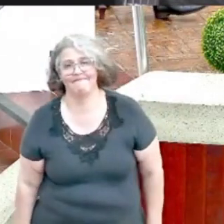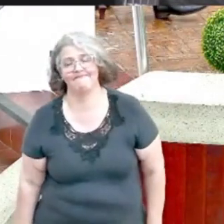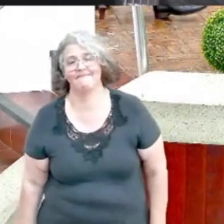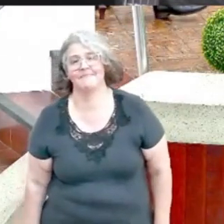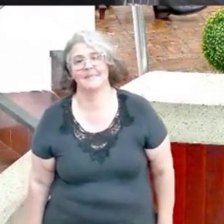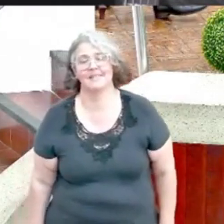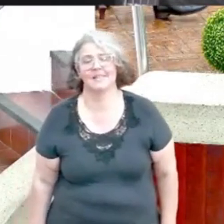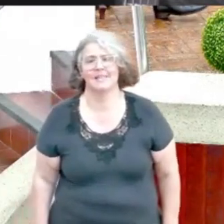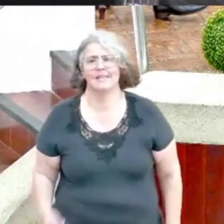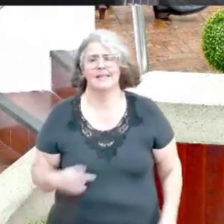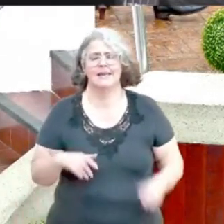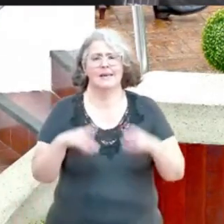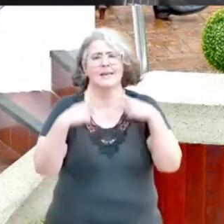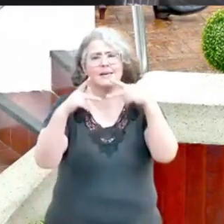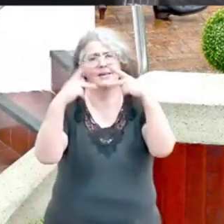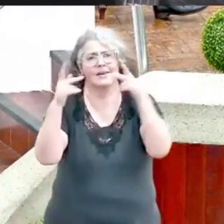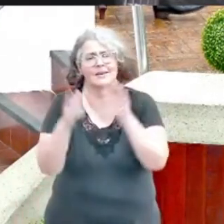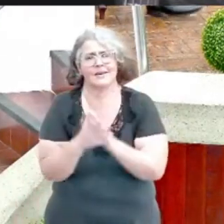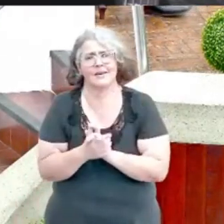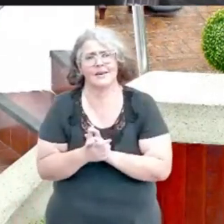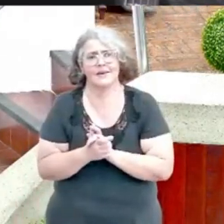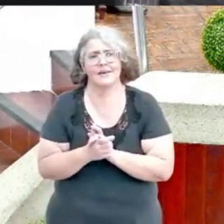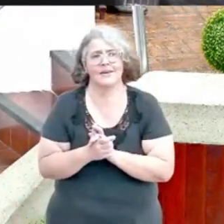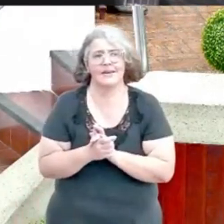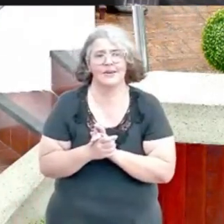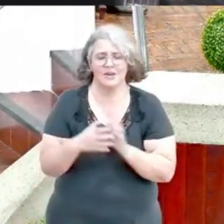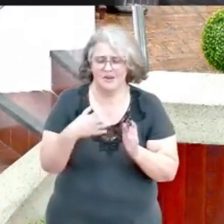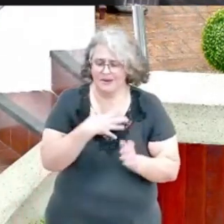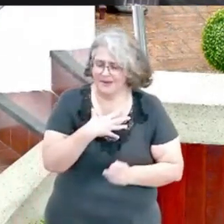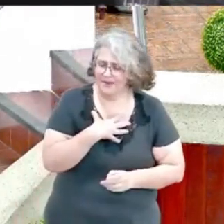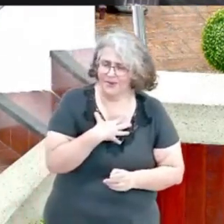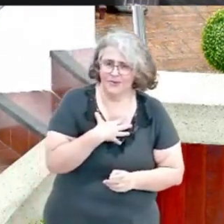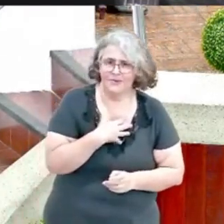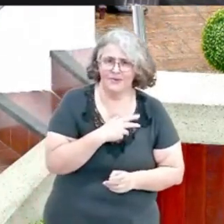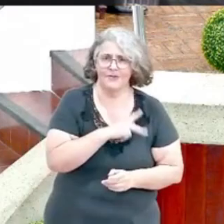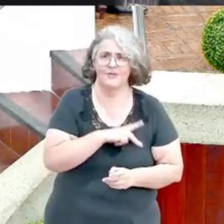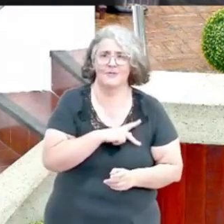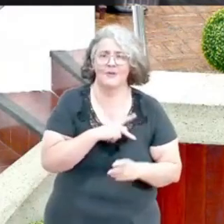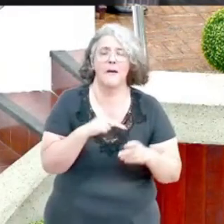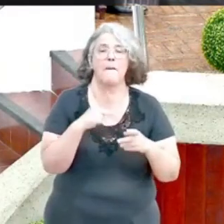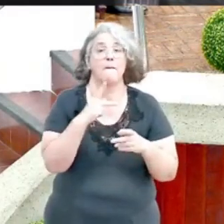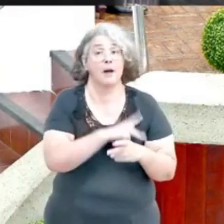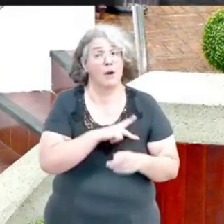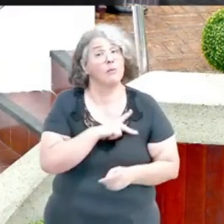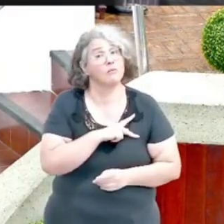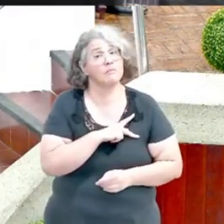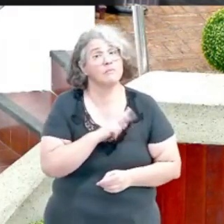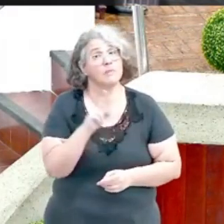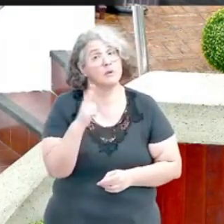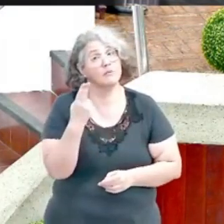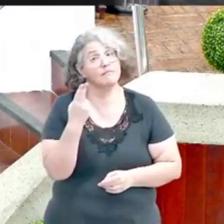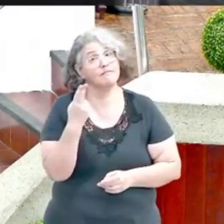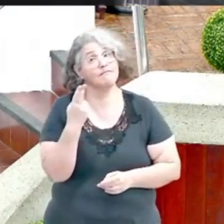Será que as nossas palavras relatam mais o sentimento do apóstolo Paulo